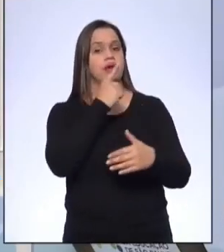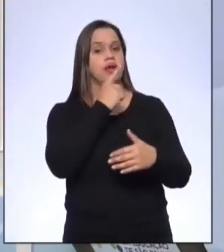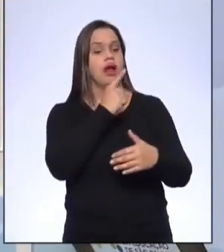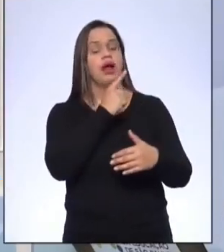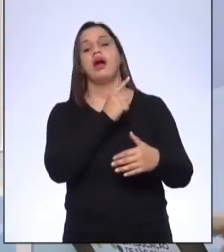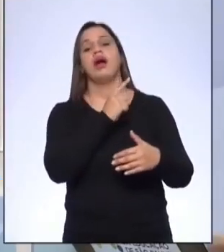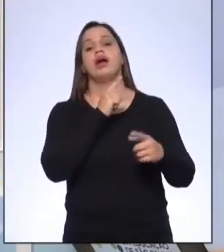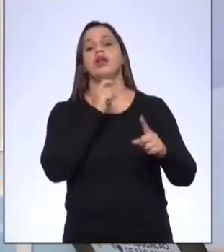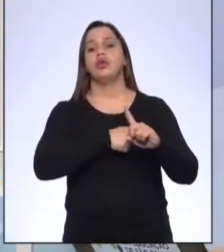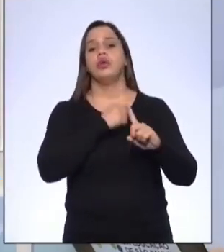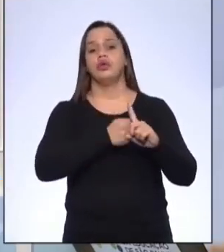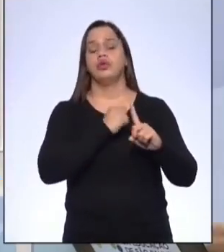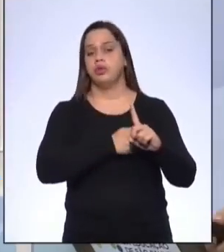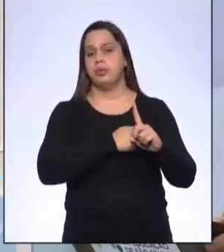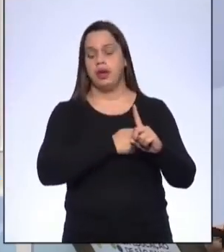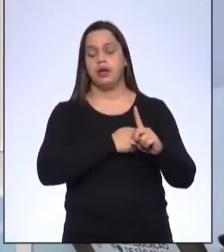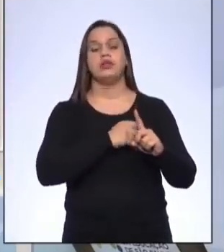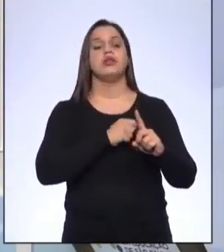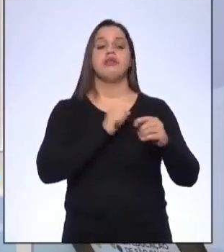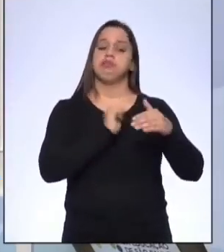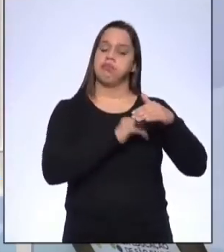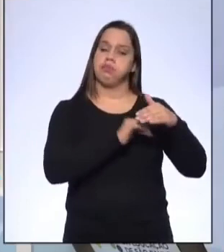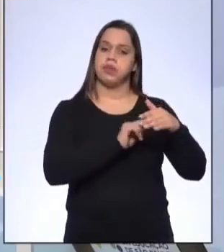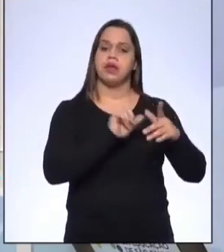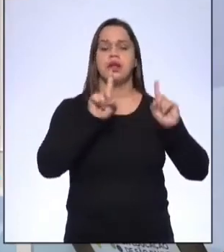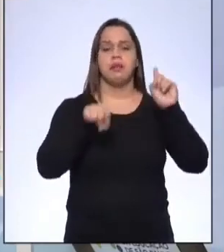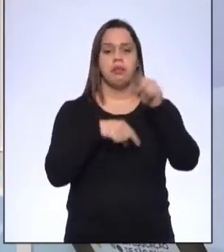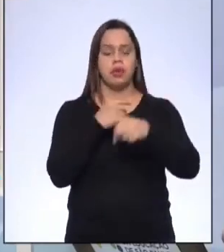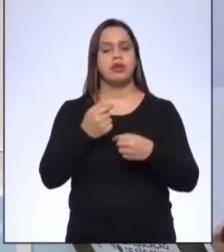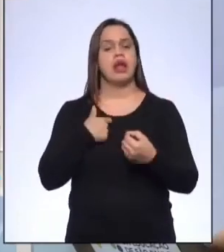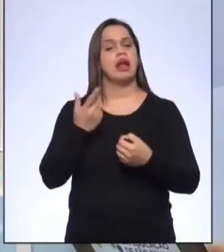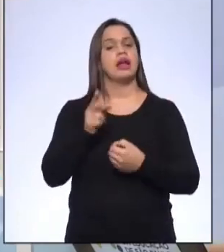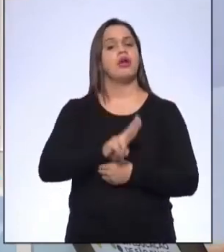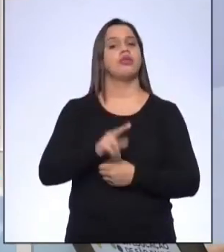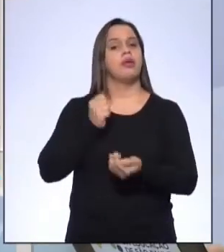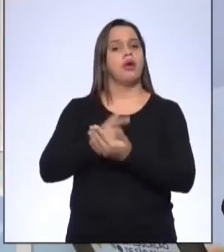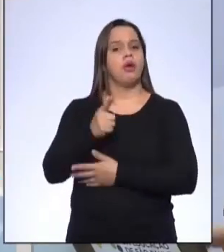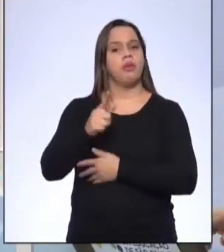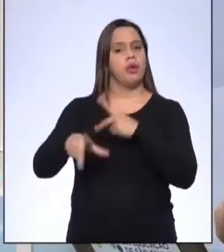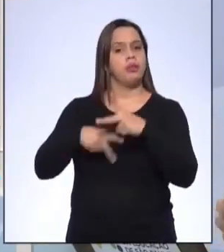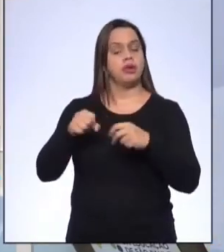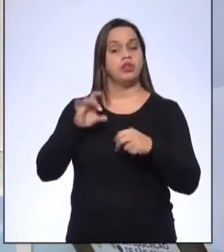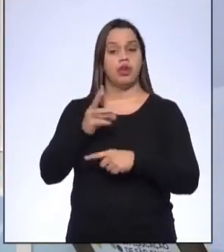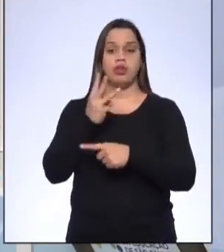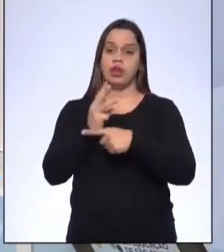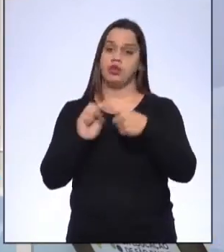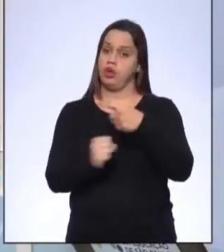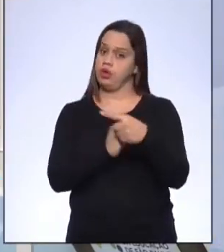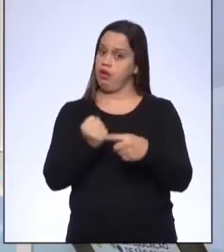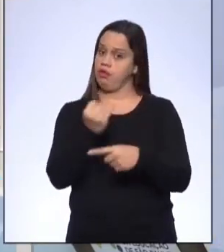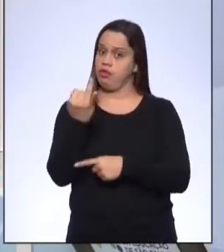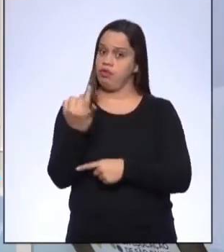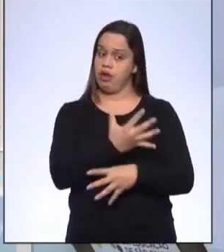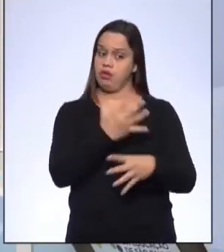apenas 3/8 para comprar um presente. Bom, aqui a gente pode pensar assim, se ele